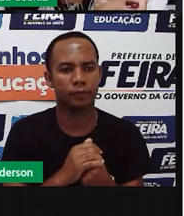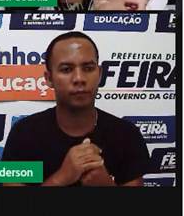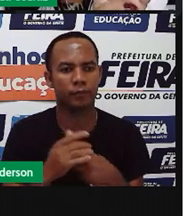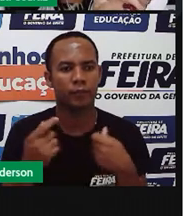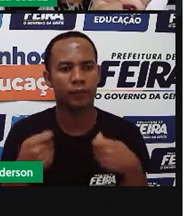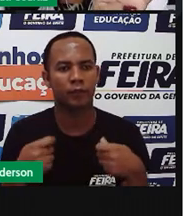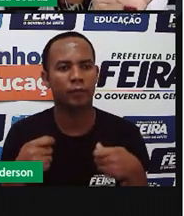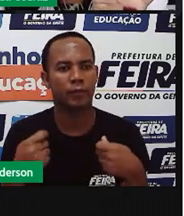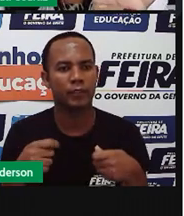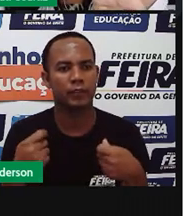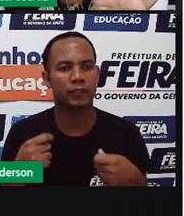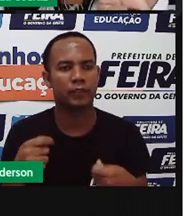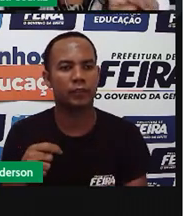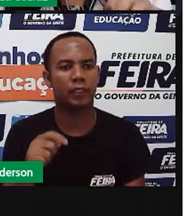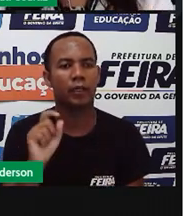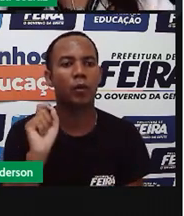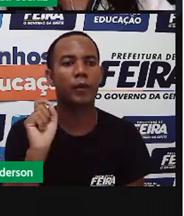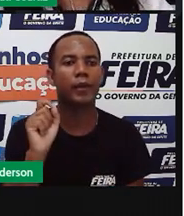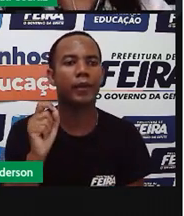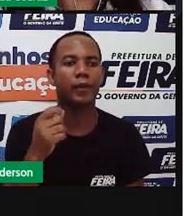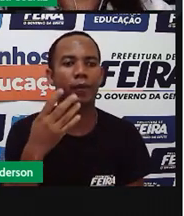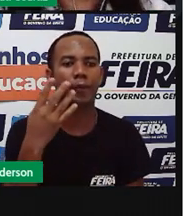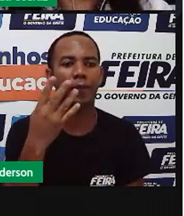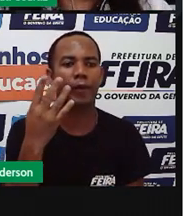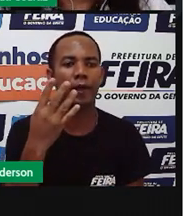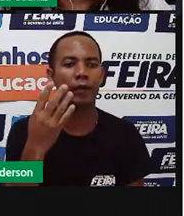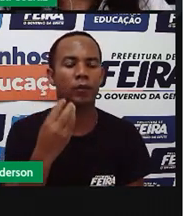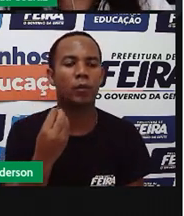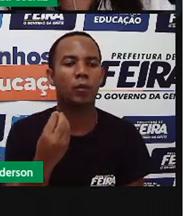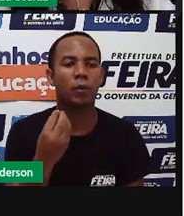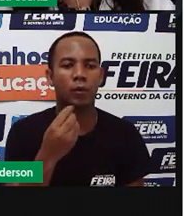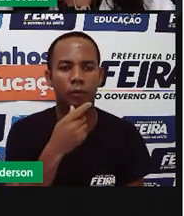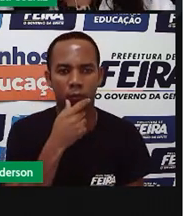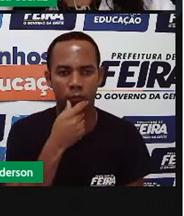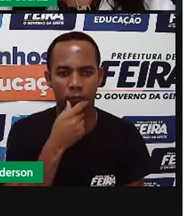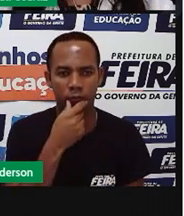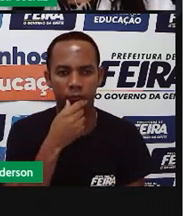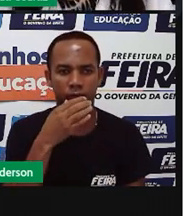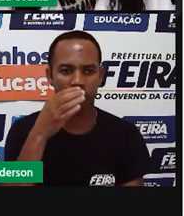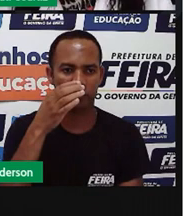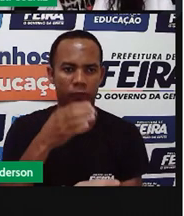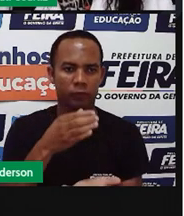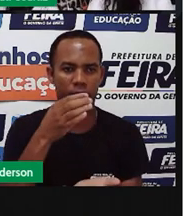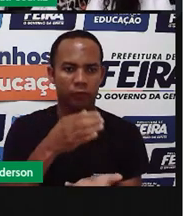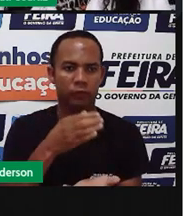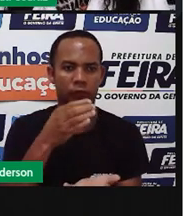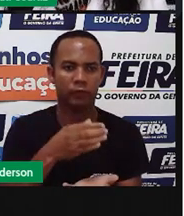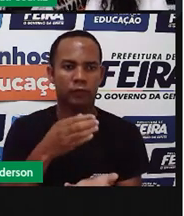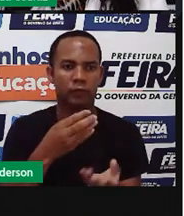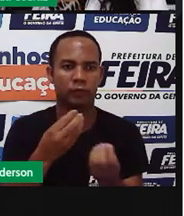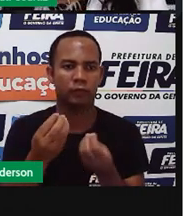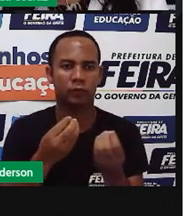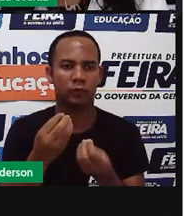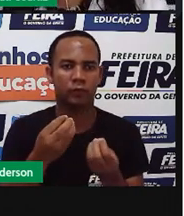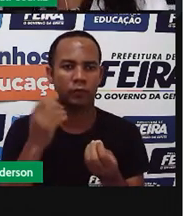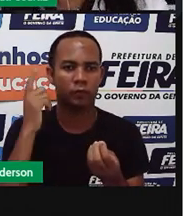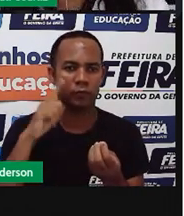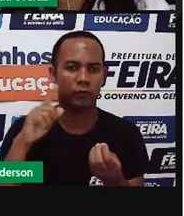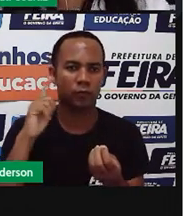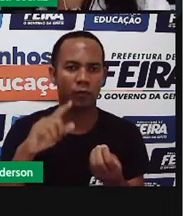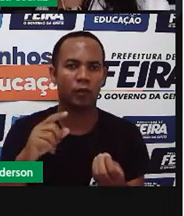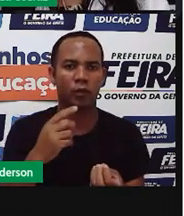precisar de 4. E para completar essa jarra que tem a capacidade para